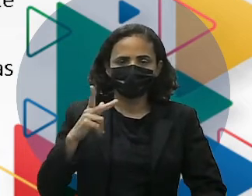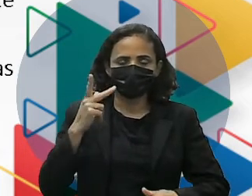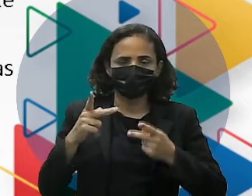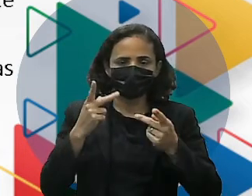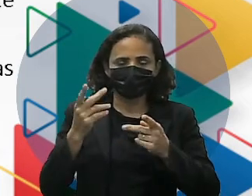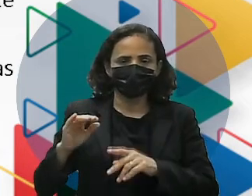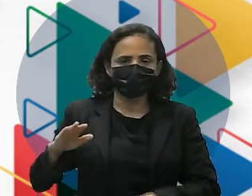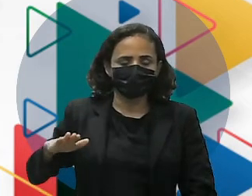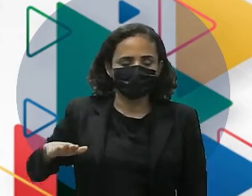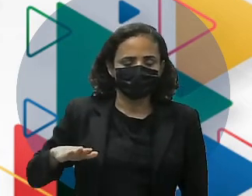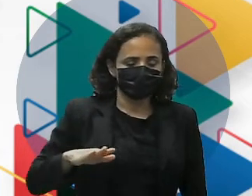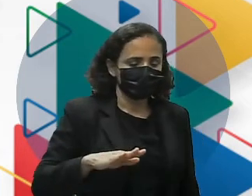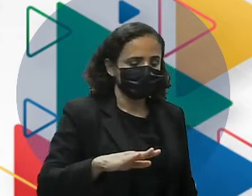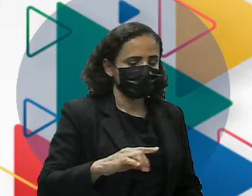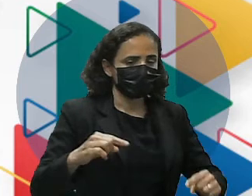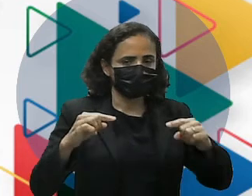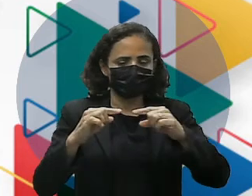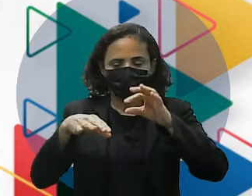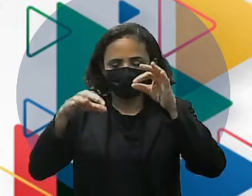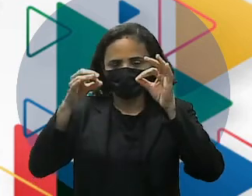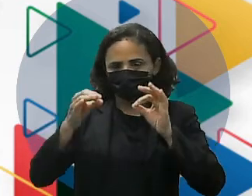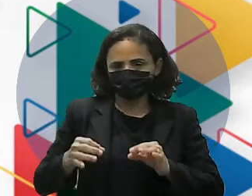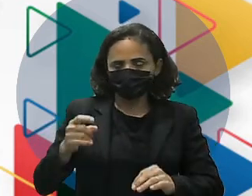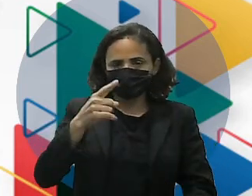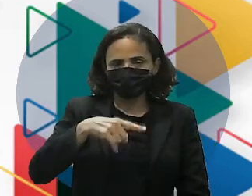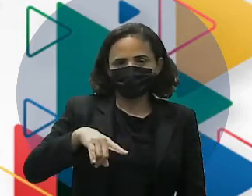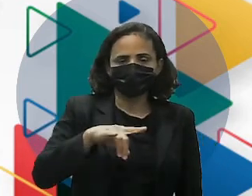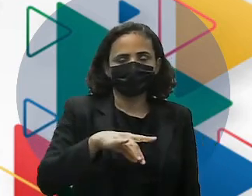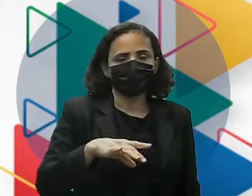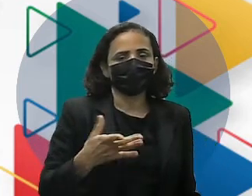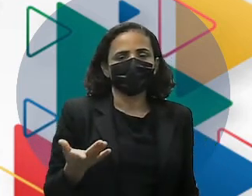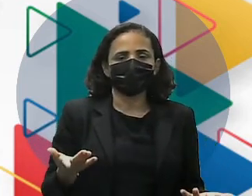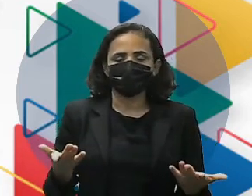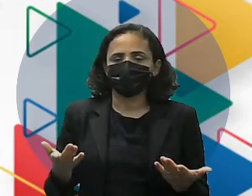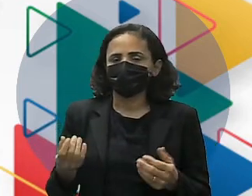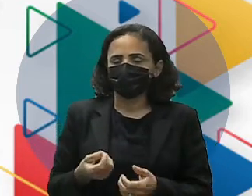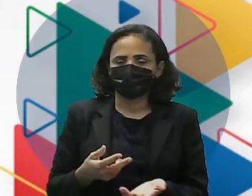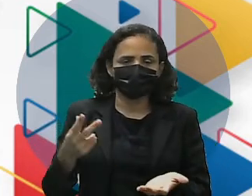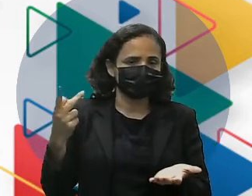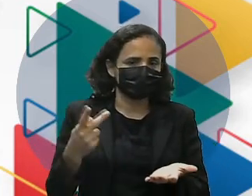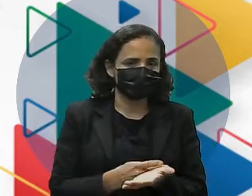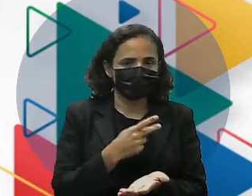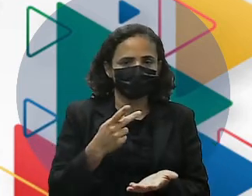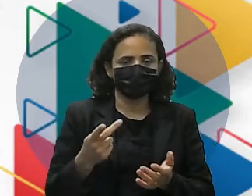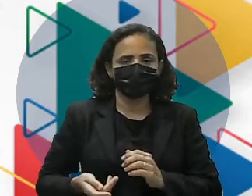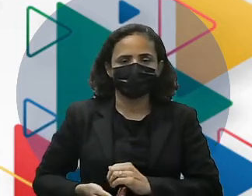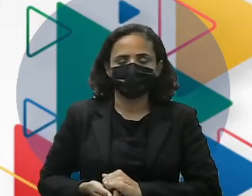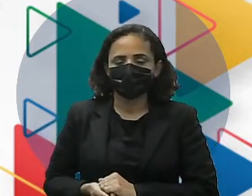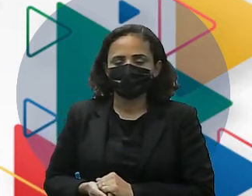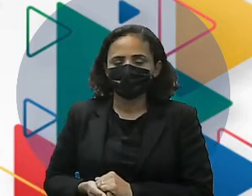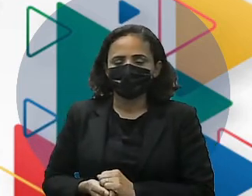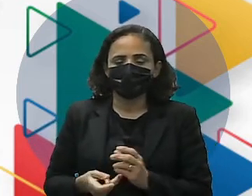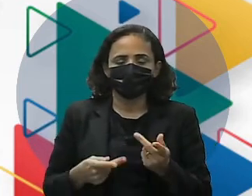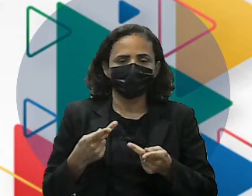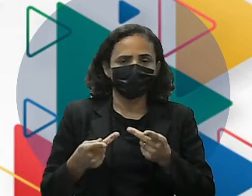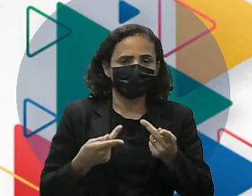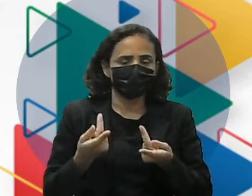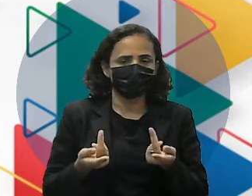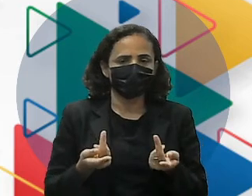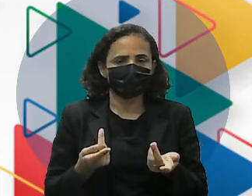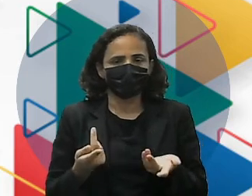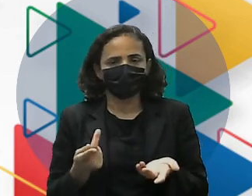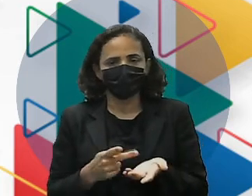grandezas inversamente proporcionais. Então Flávio não acertou. Flávio afirmou